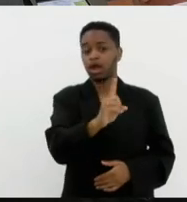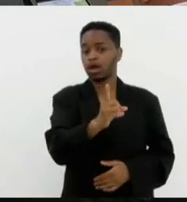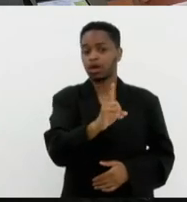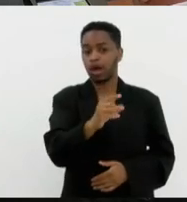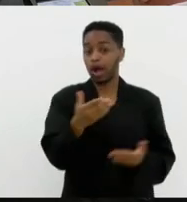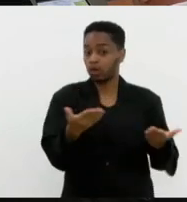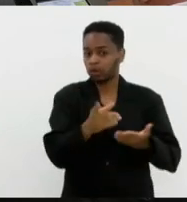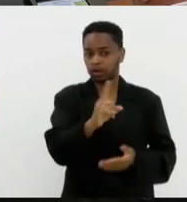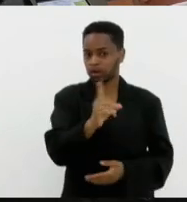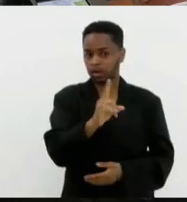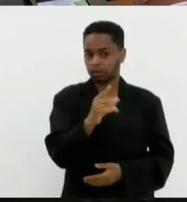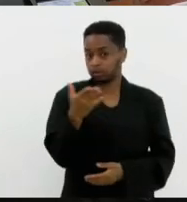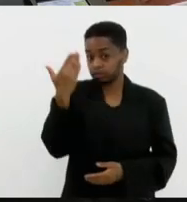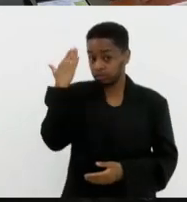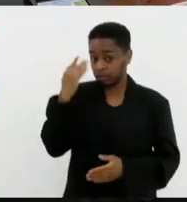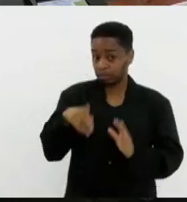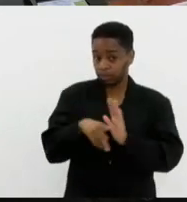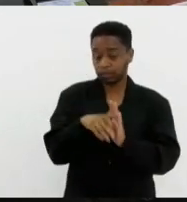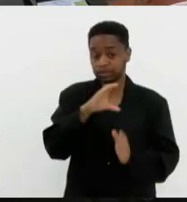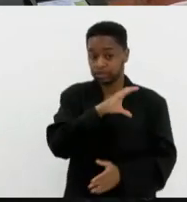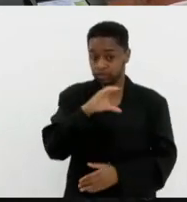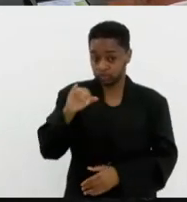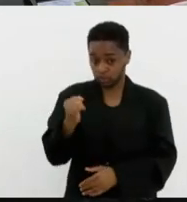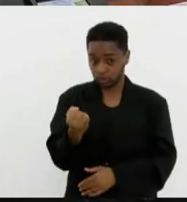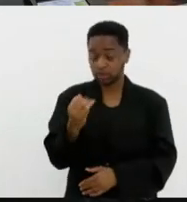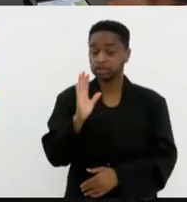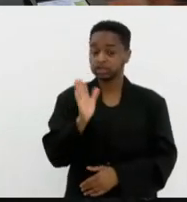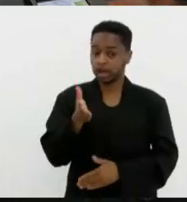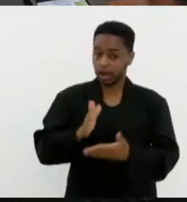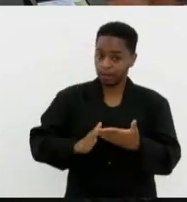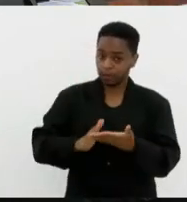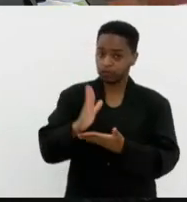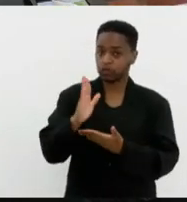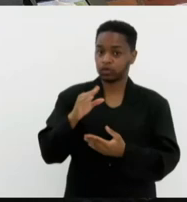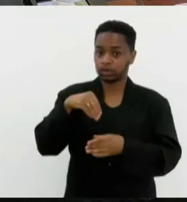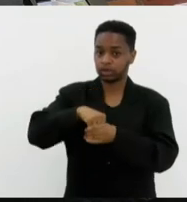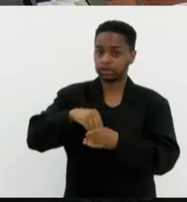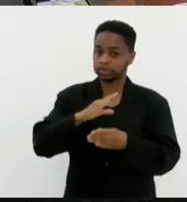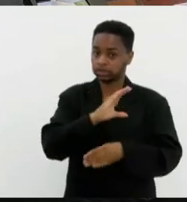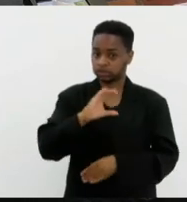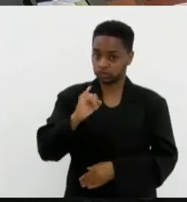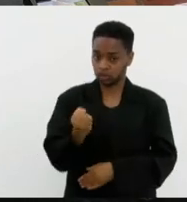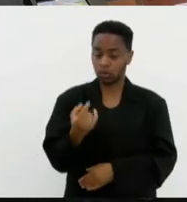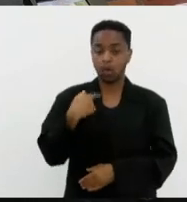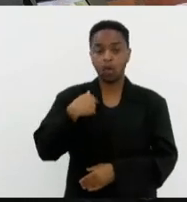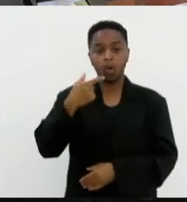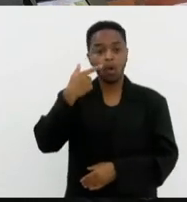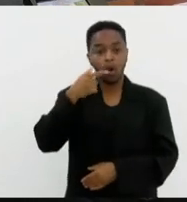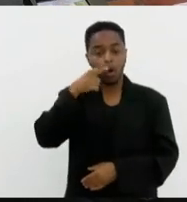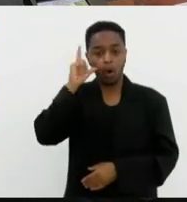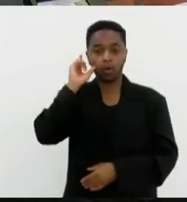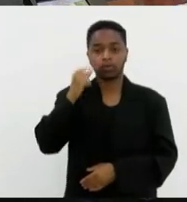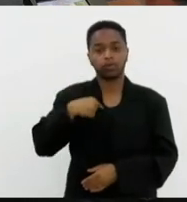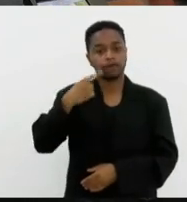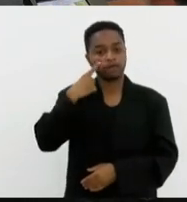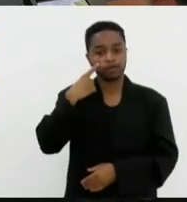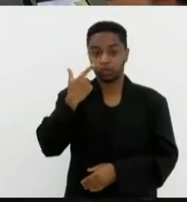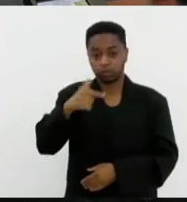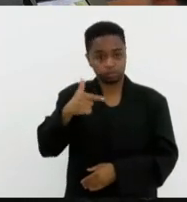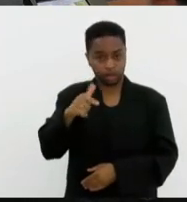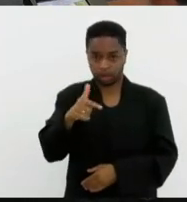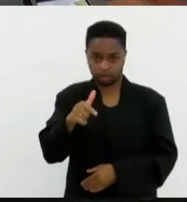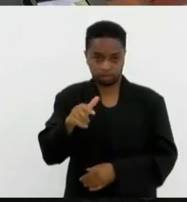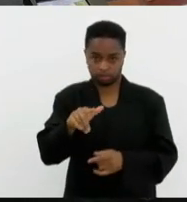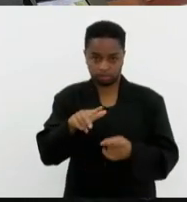emenda agora. A da CCJ, que foi aprovada na CCJ, ontem eu fui verificar. Não tinha feito.